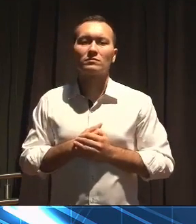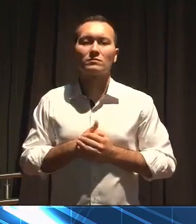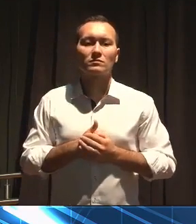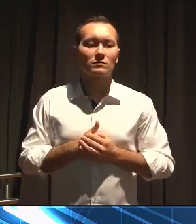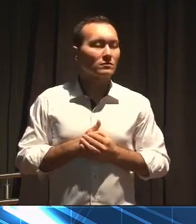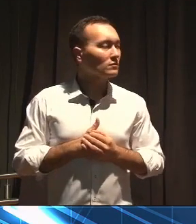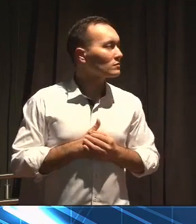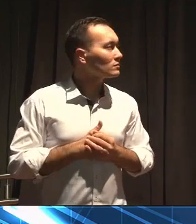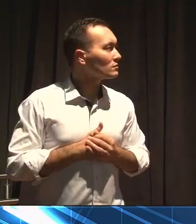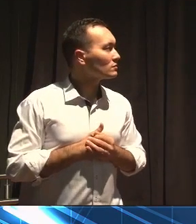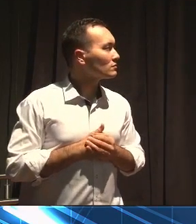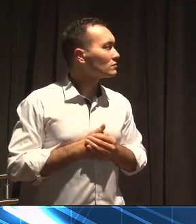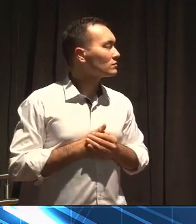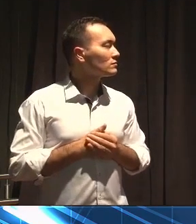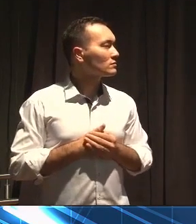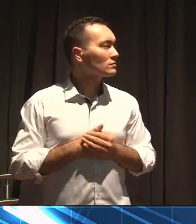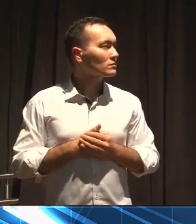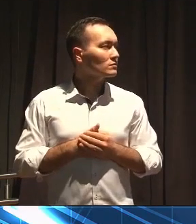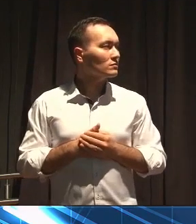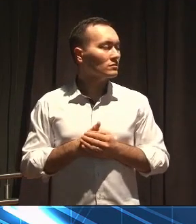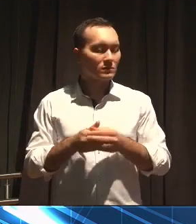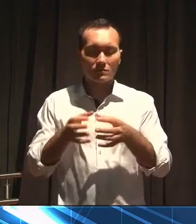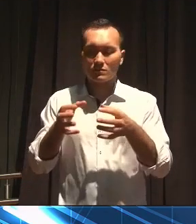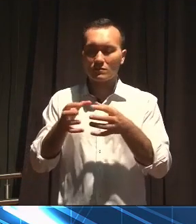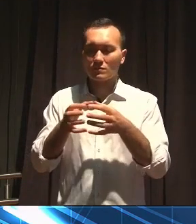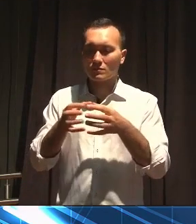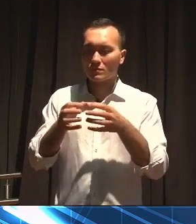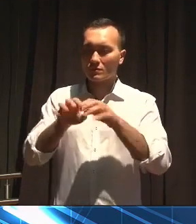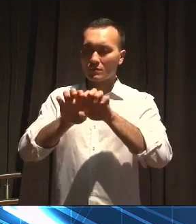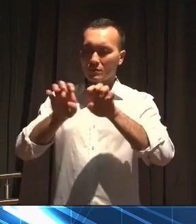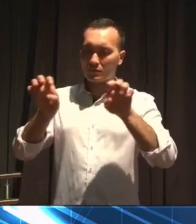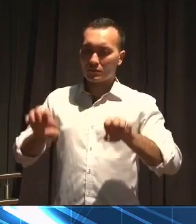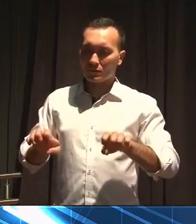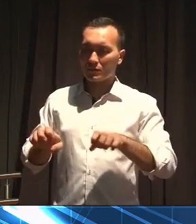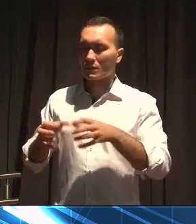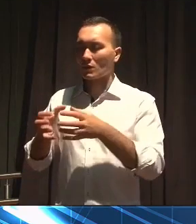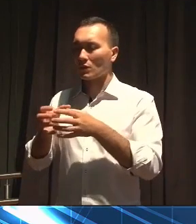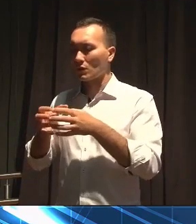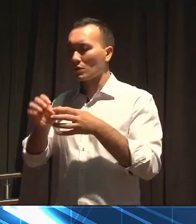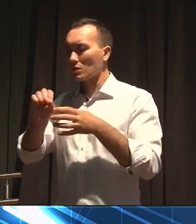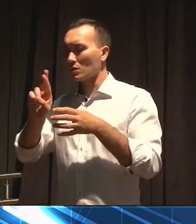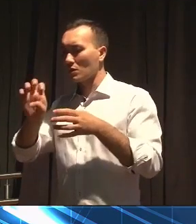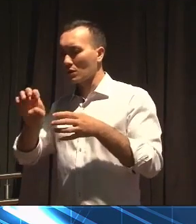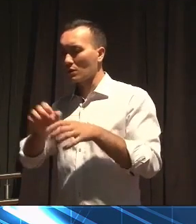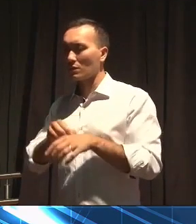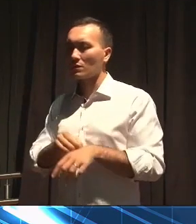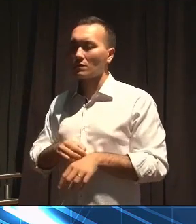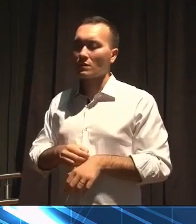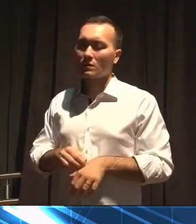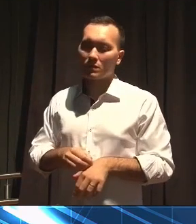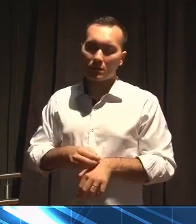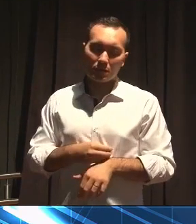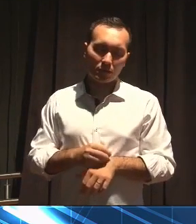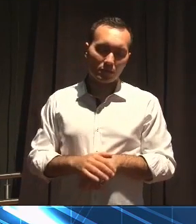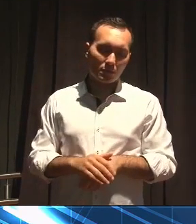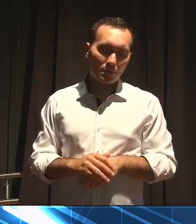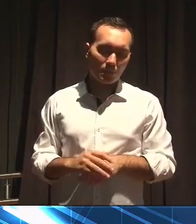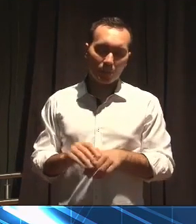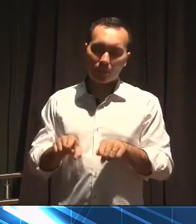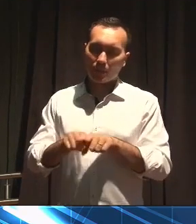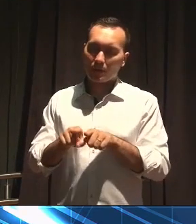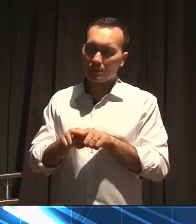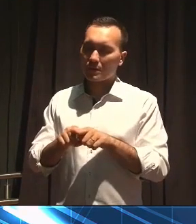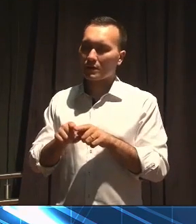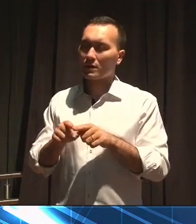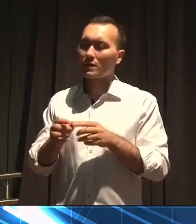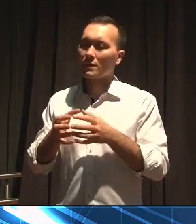Conversar constantemente com o time de arquitetura, com o time de infraestrutura SRE, e também trazer para perto os times, o TAM e o